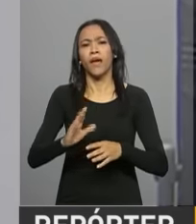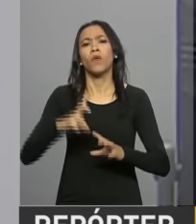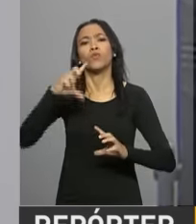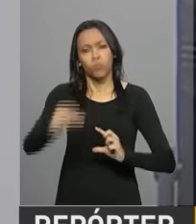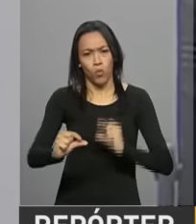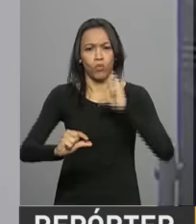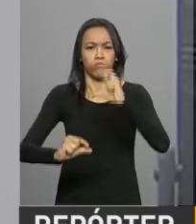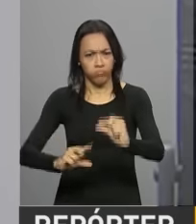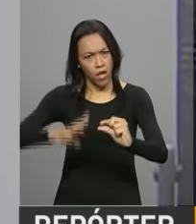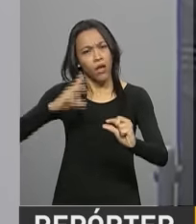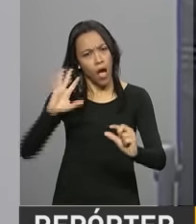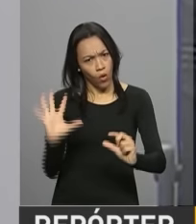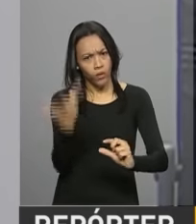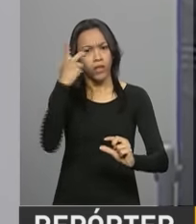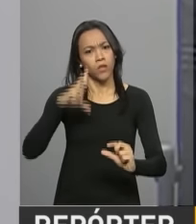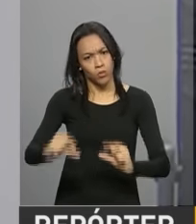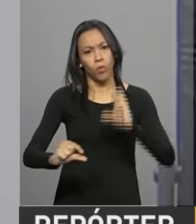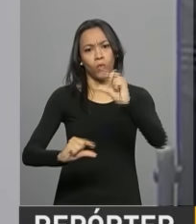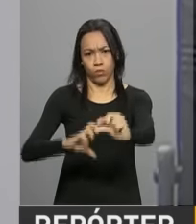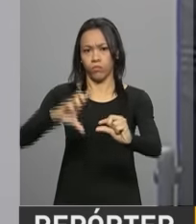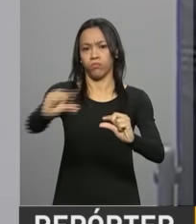lugar, pela